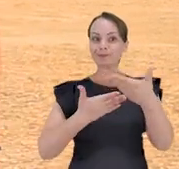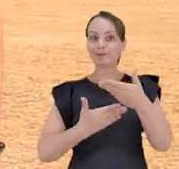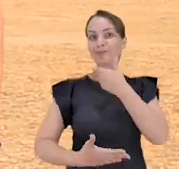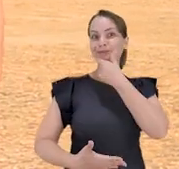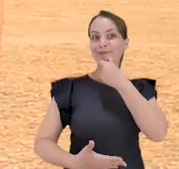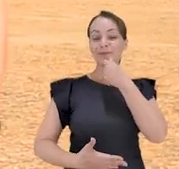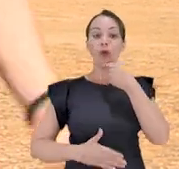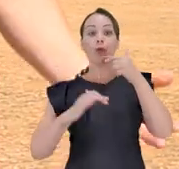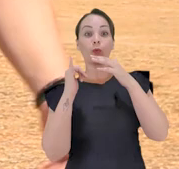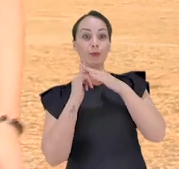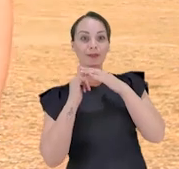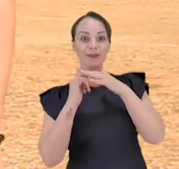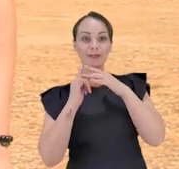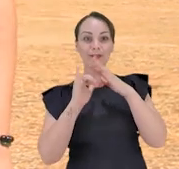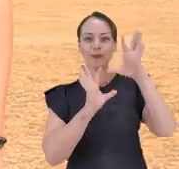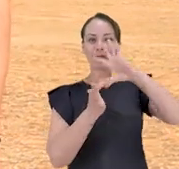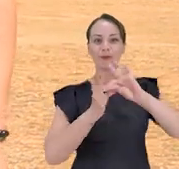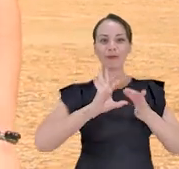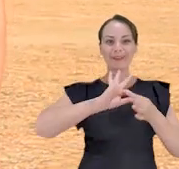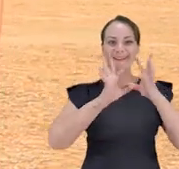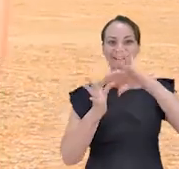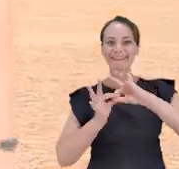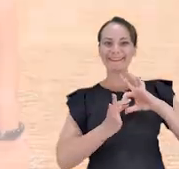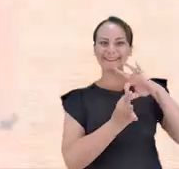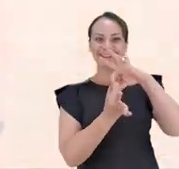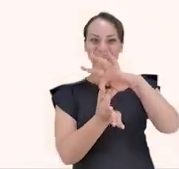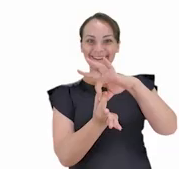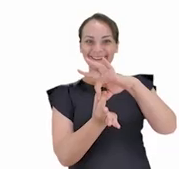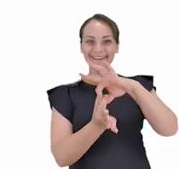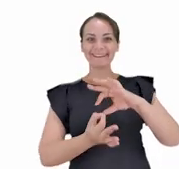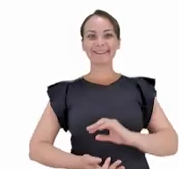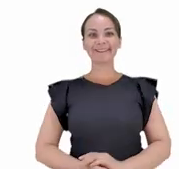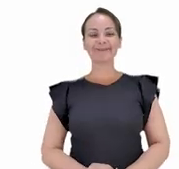transmissão do canal do Host, do programa Ciência e Cultura. Vamos brincar!